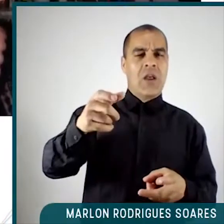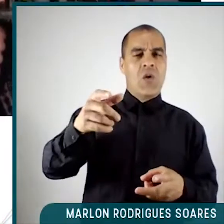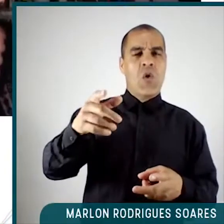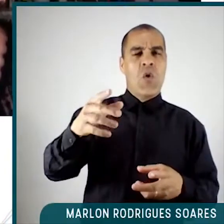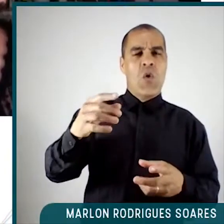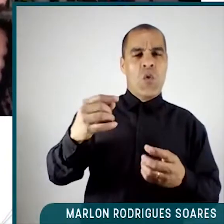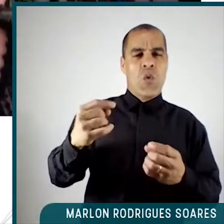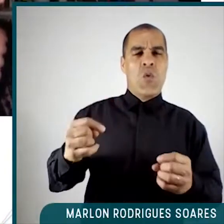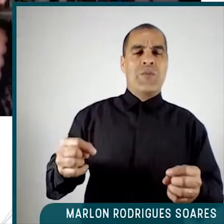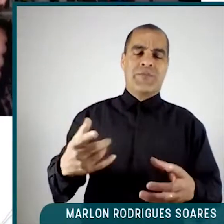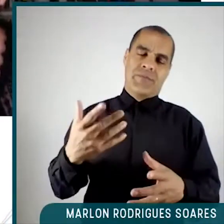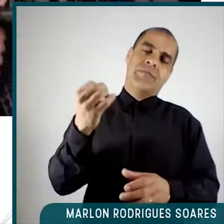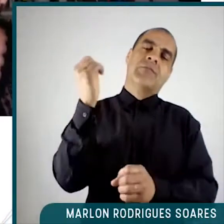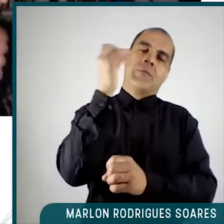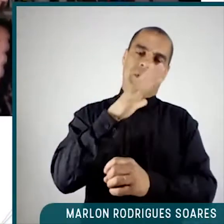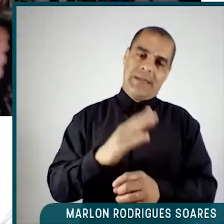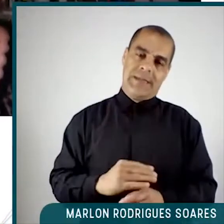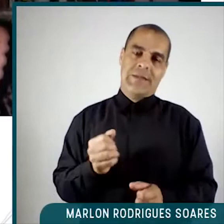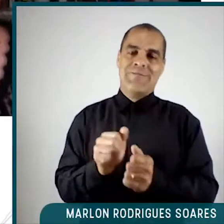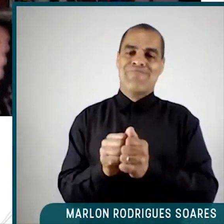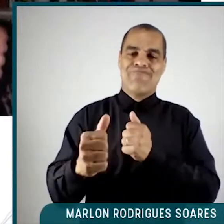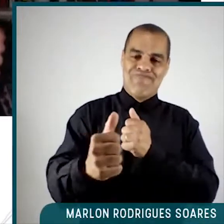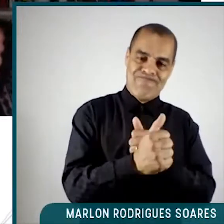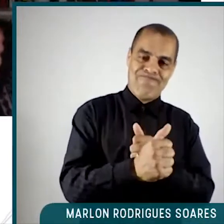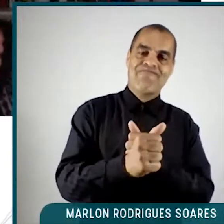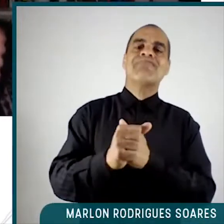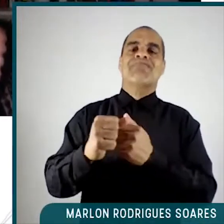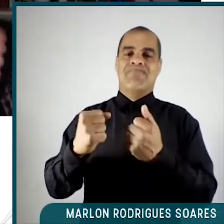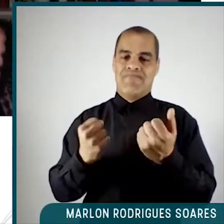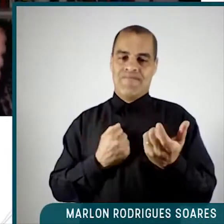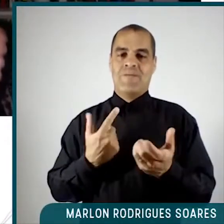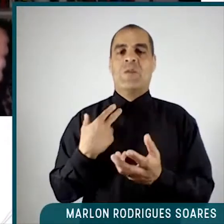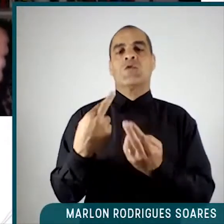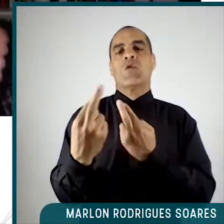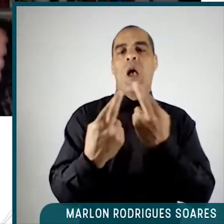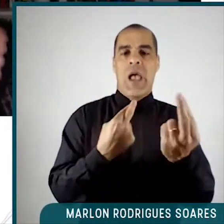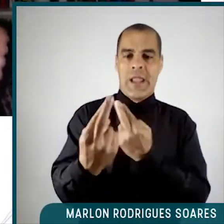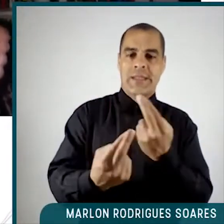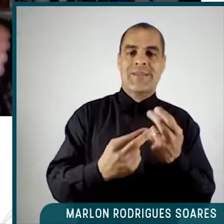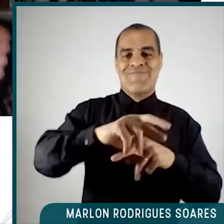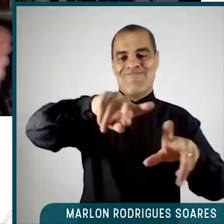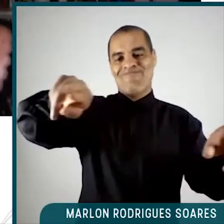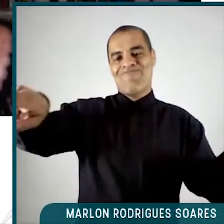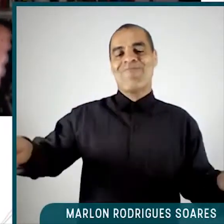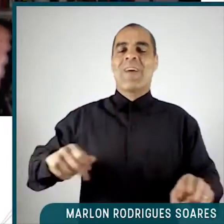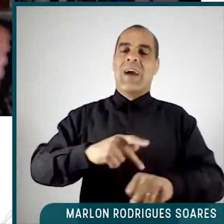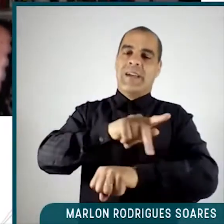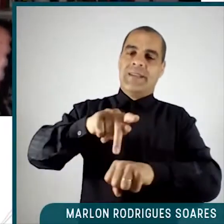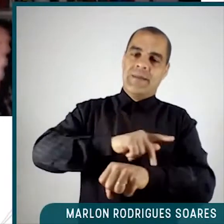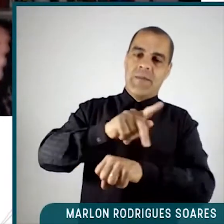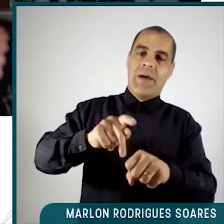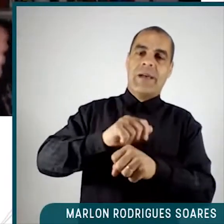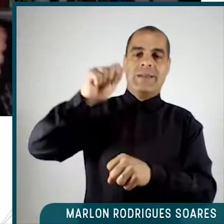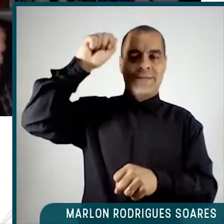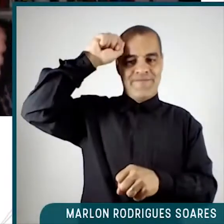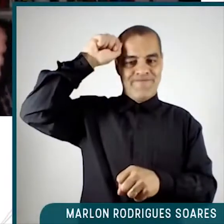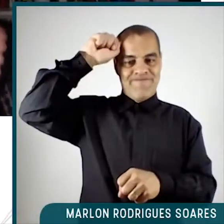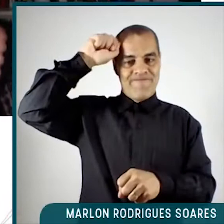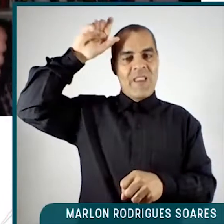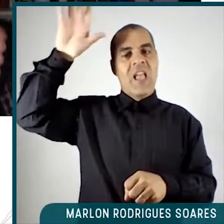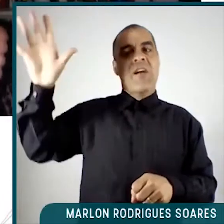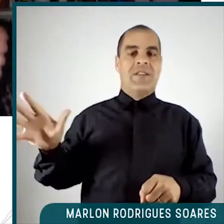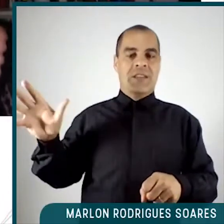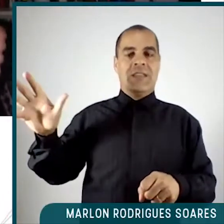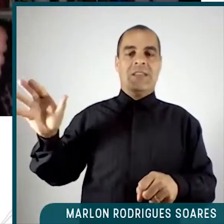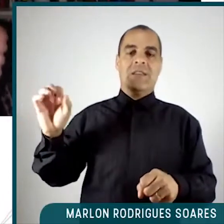um protagonismo aqui na região e também na sua relação com muitos países africanos em termos de cooperação técnica em saúde.